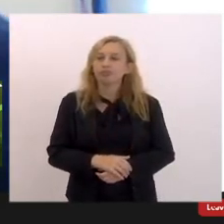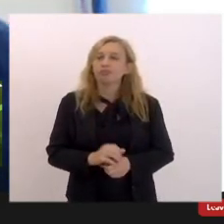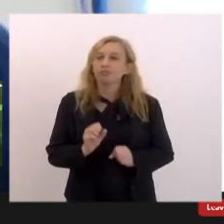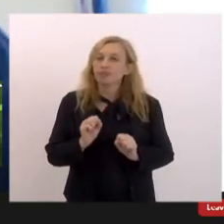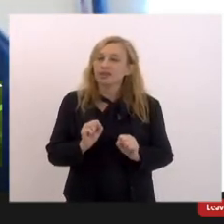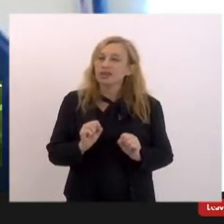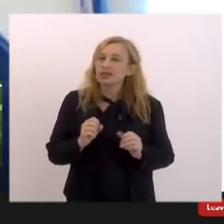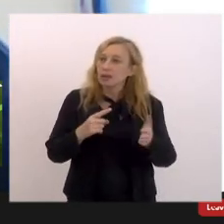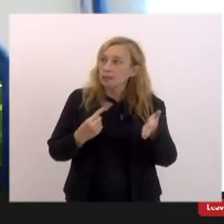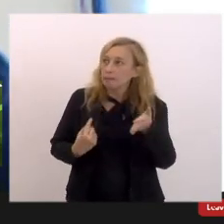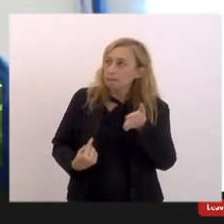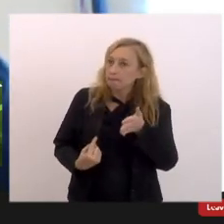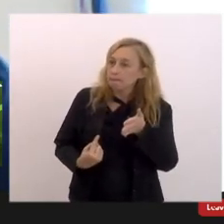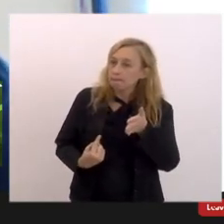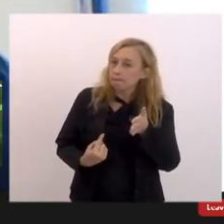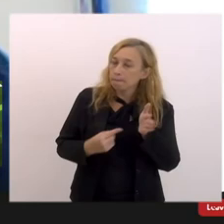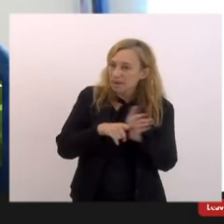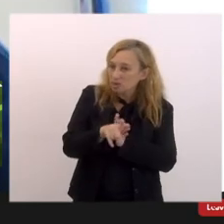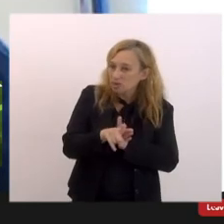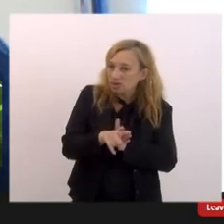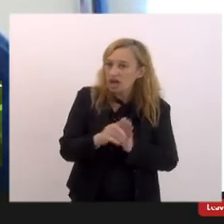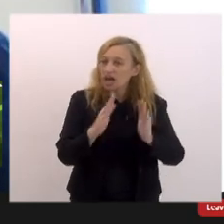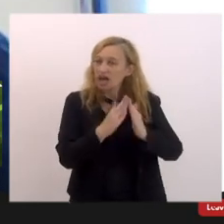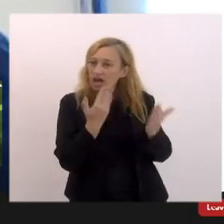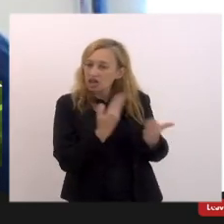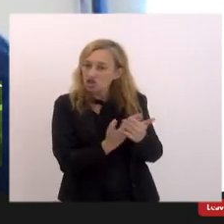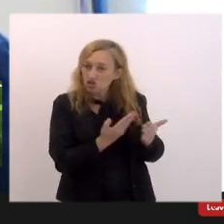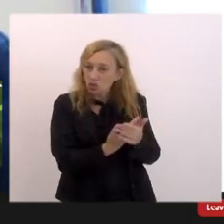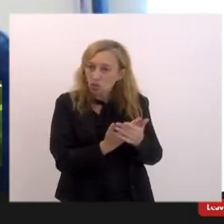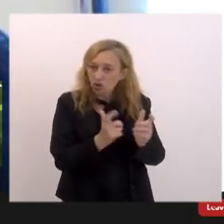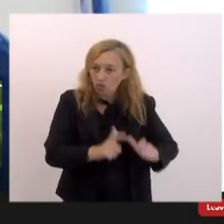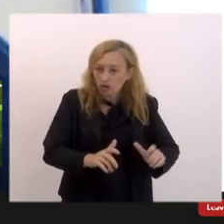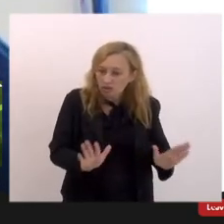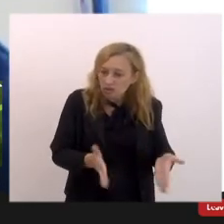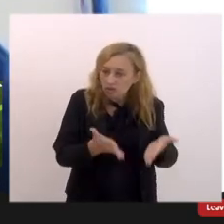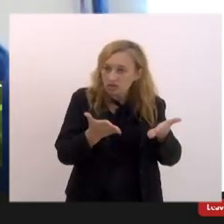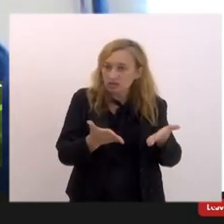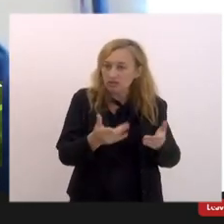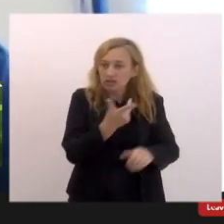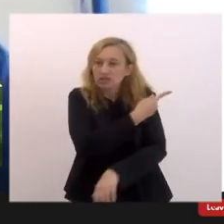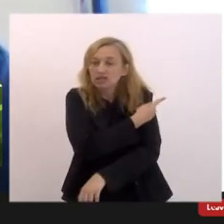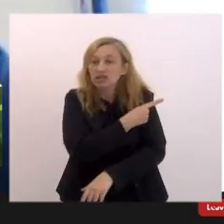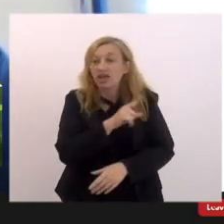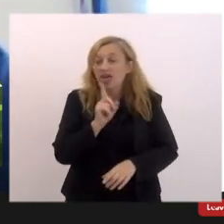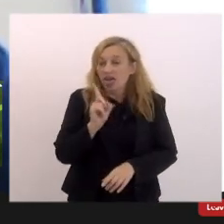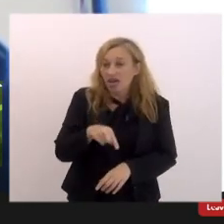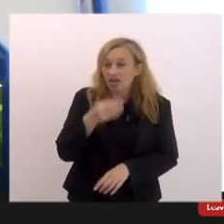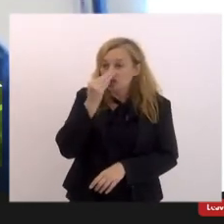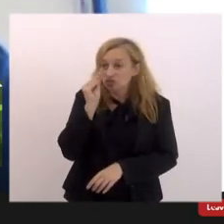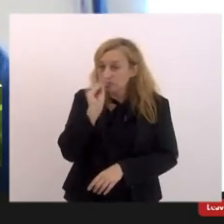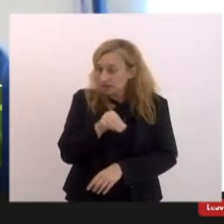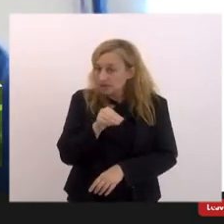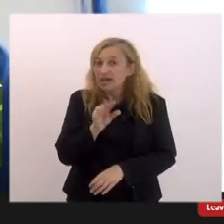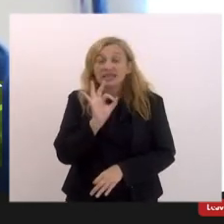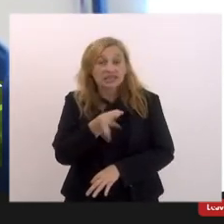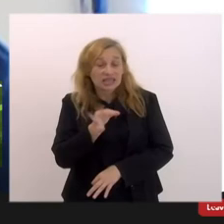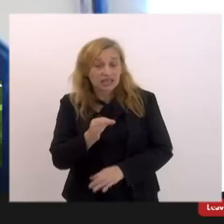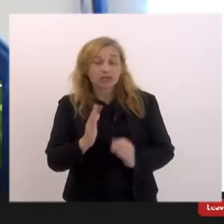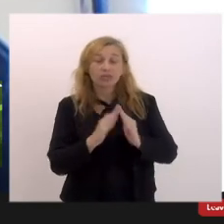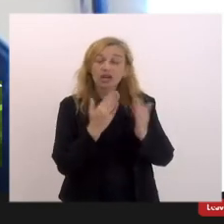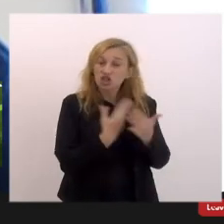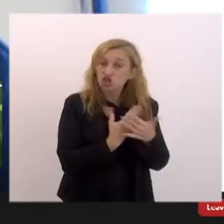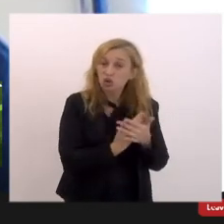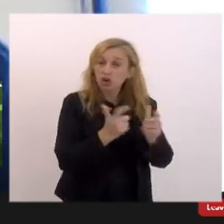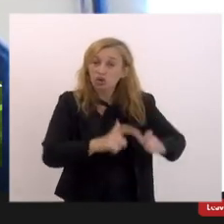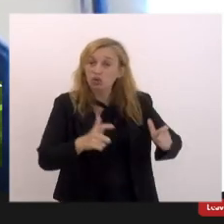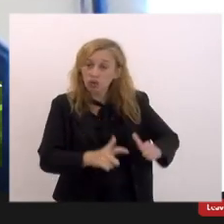se perguntar se a escola é espaço para estimular a vacinação, é fazer concessão ao negacionismo. É evidente que a escola é espaço para estimular